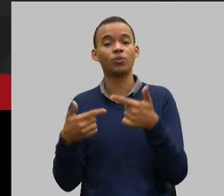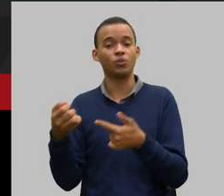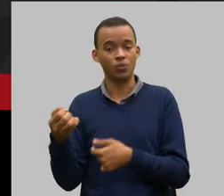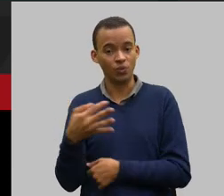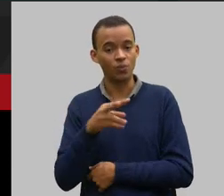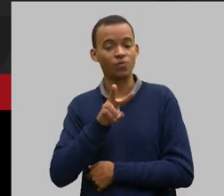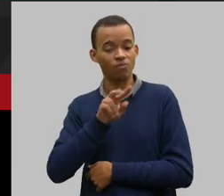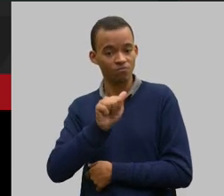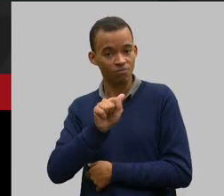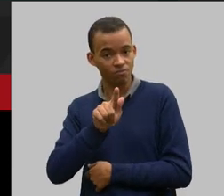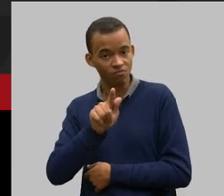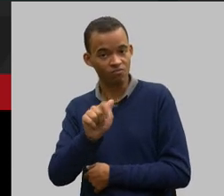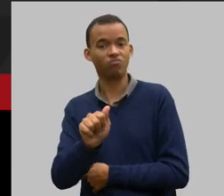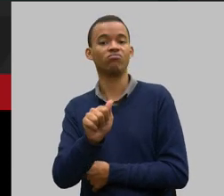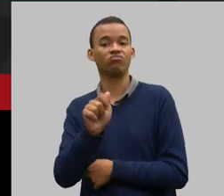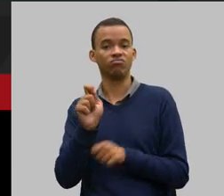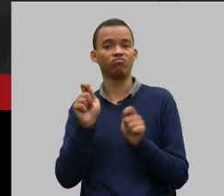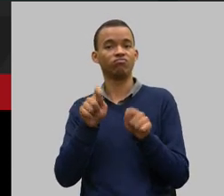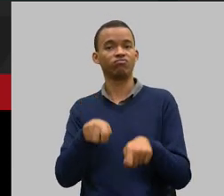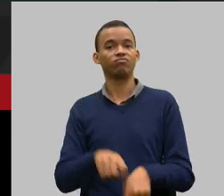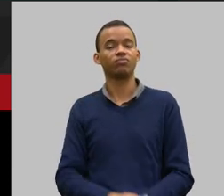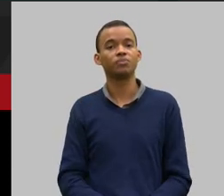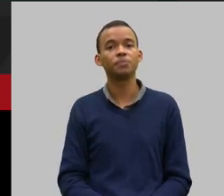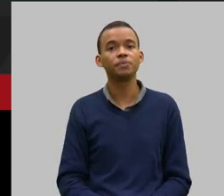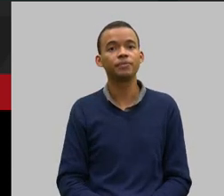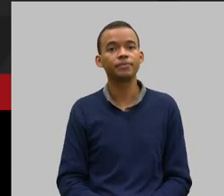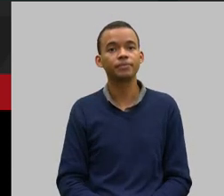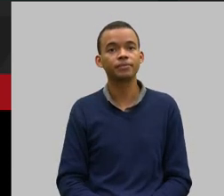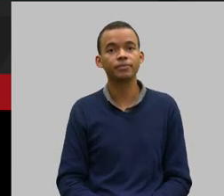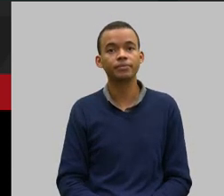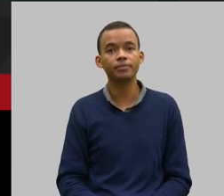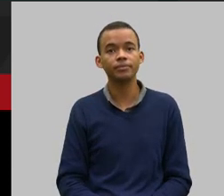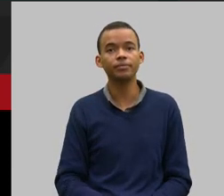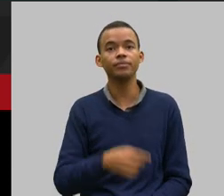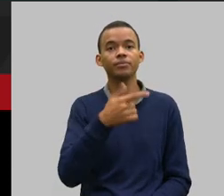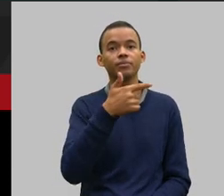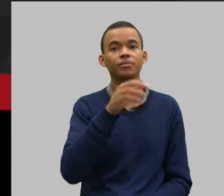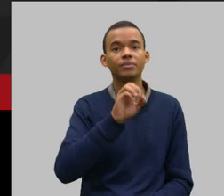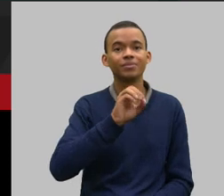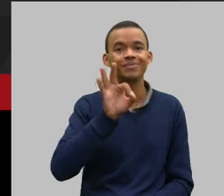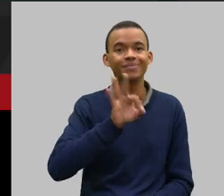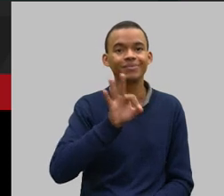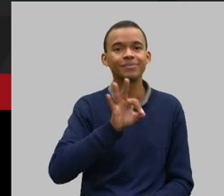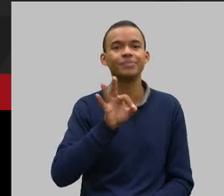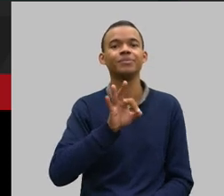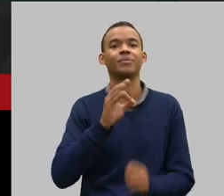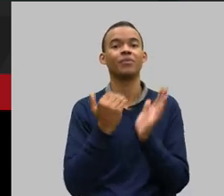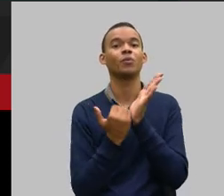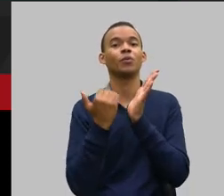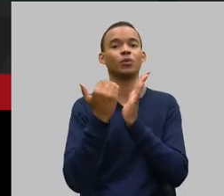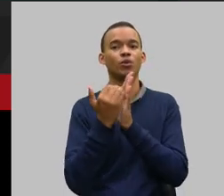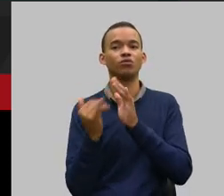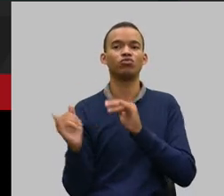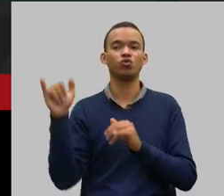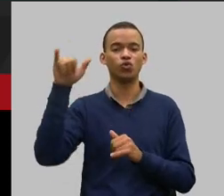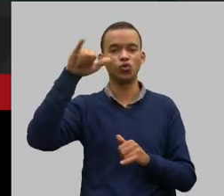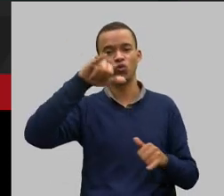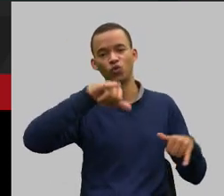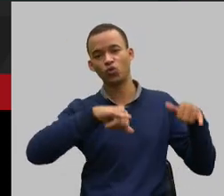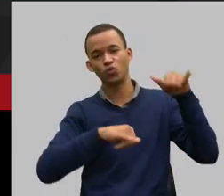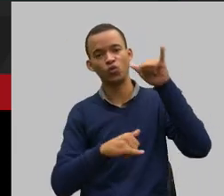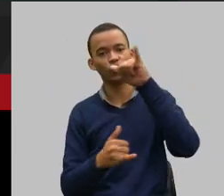mineração aqui eu cito né um crescimento de 20% no número de voos em Minas Gerais mais voos